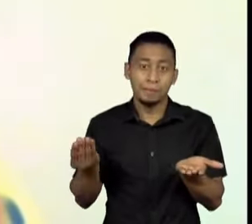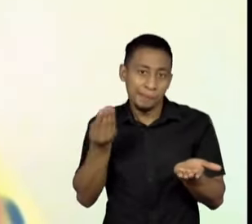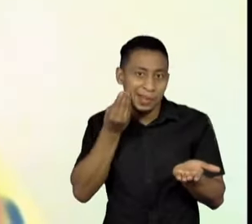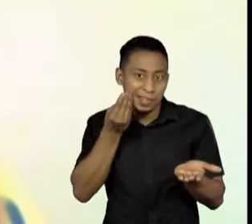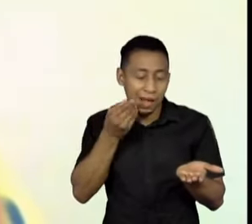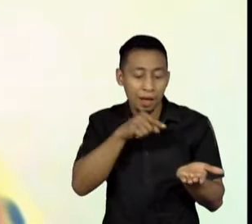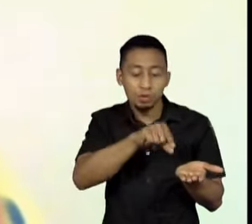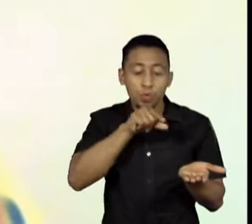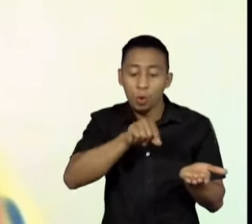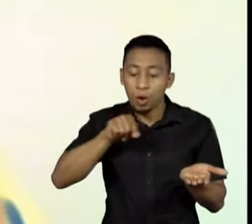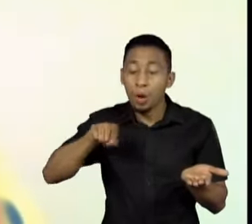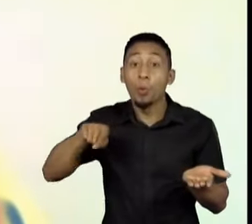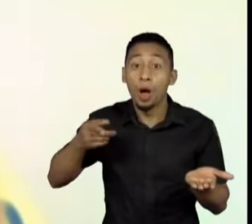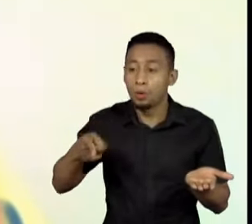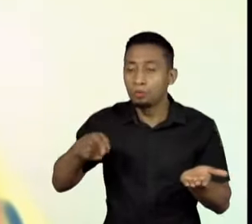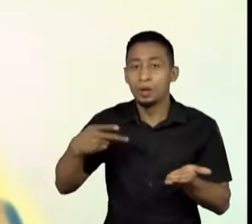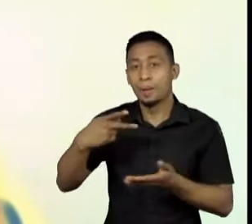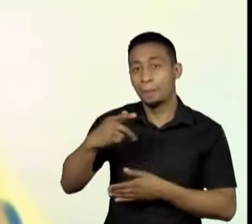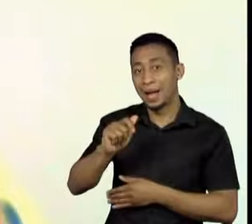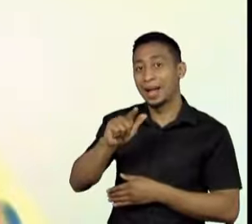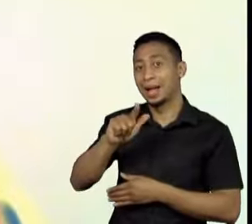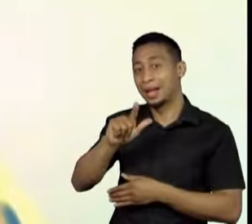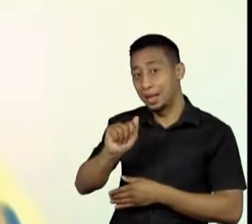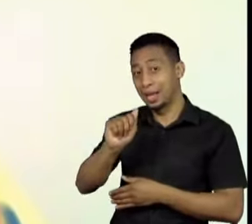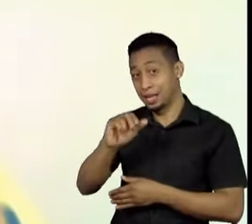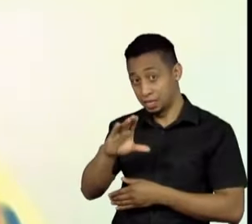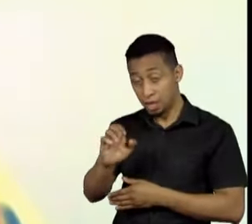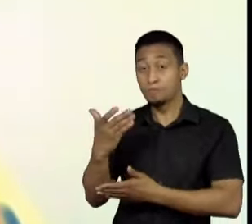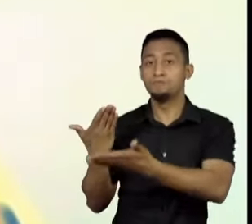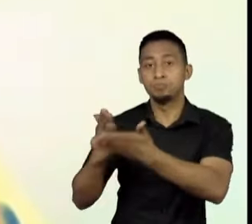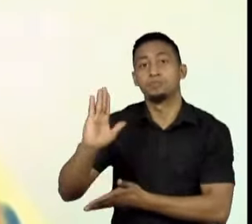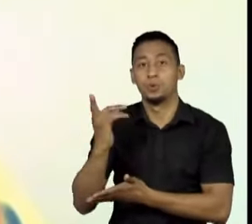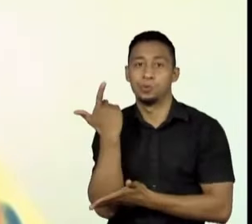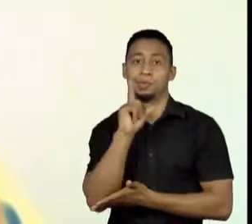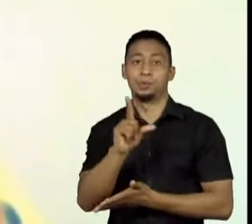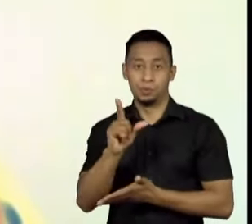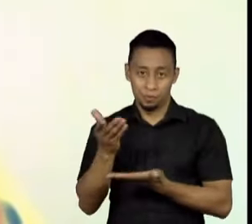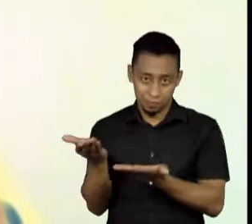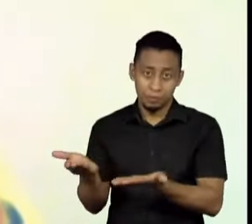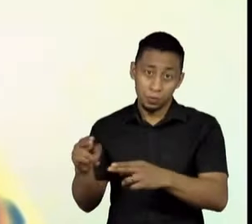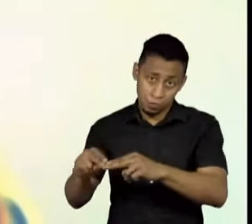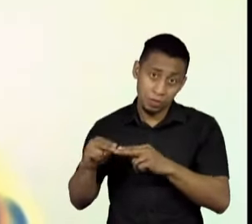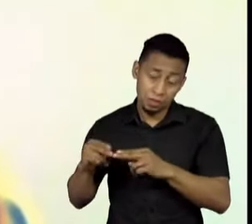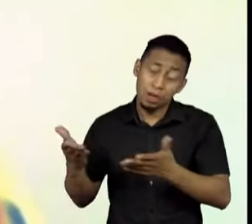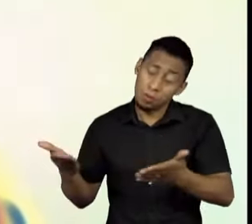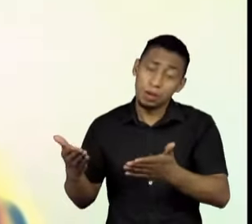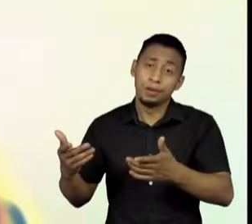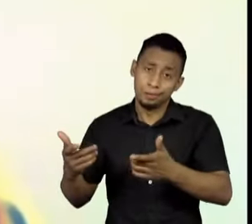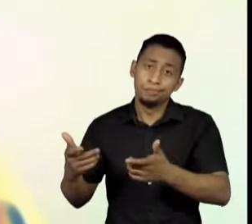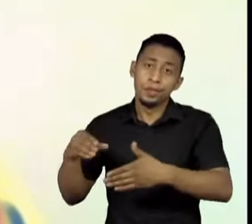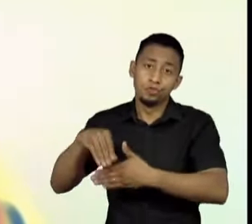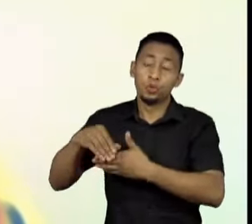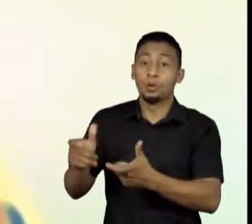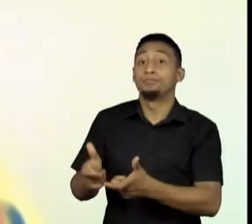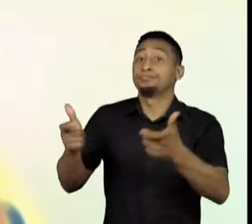também, uma editora mais conhecida também é mais fácil.